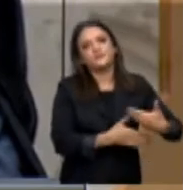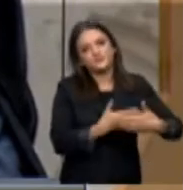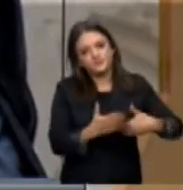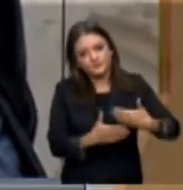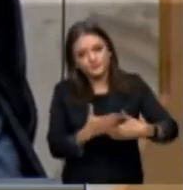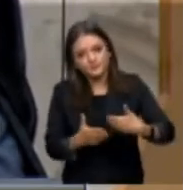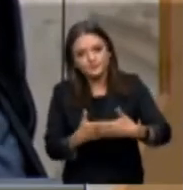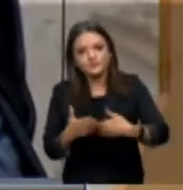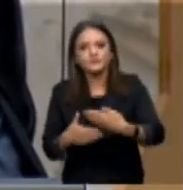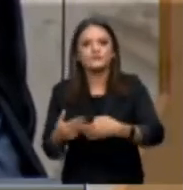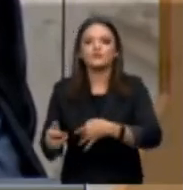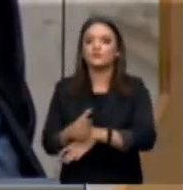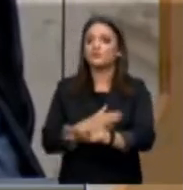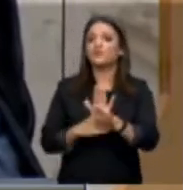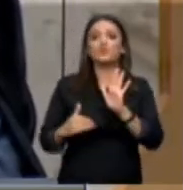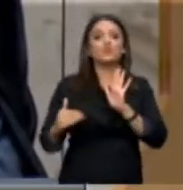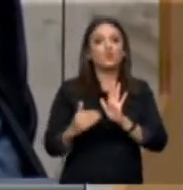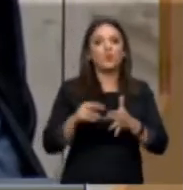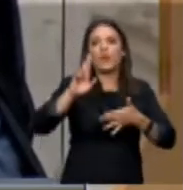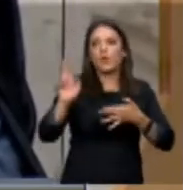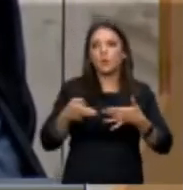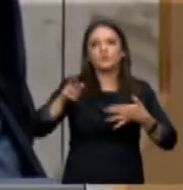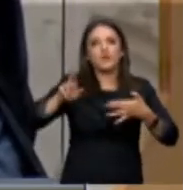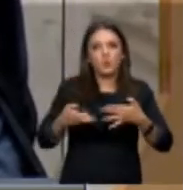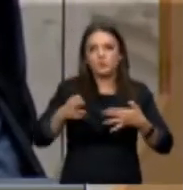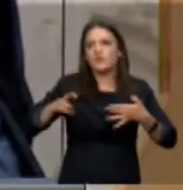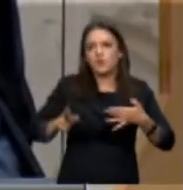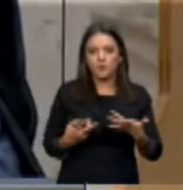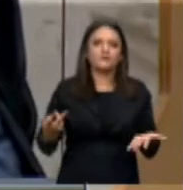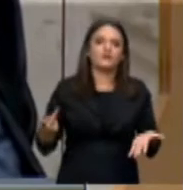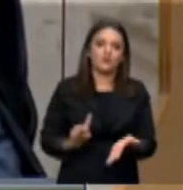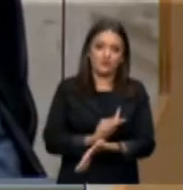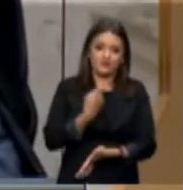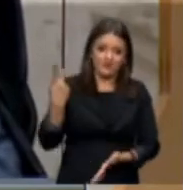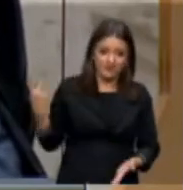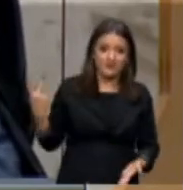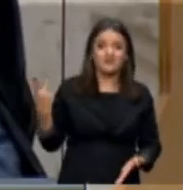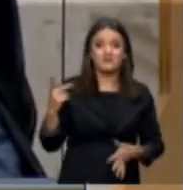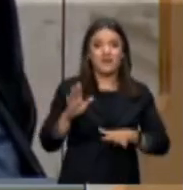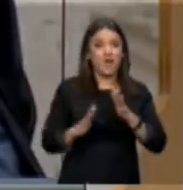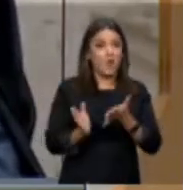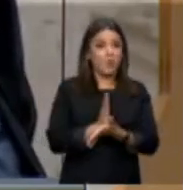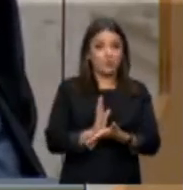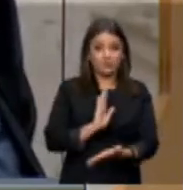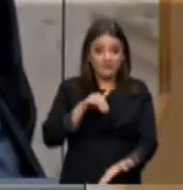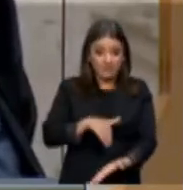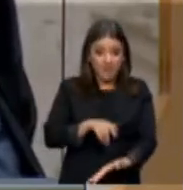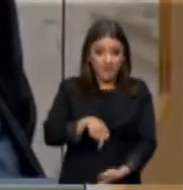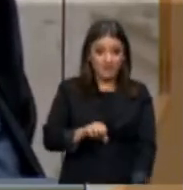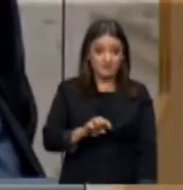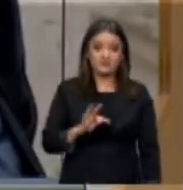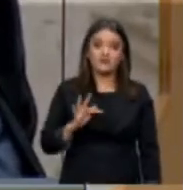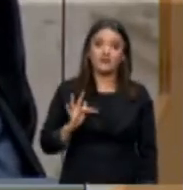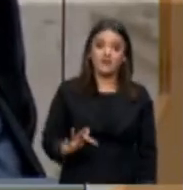na exaustão de todos os recursos cabíveis, eventualmente até esta Suprema Corte, exige